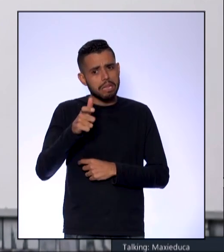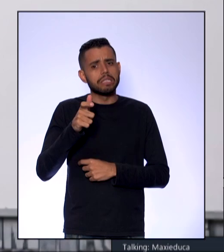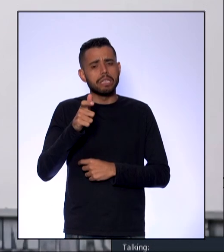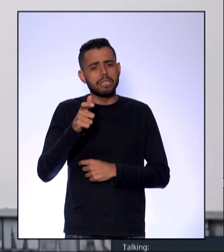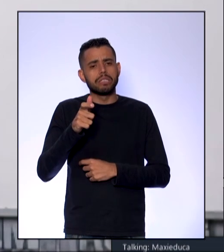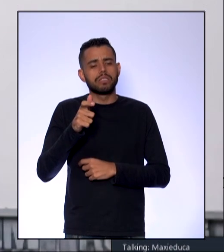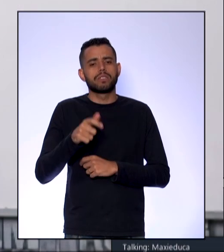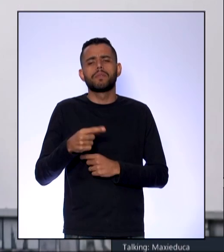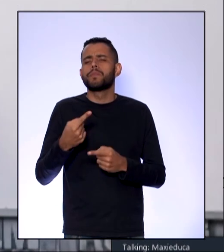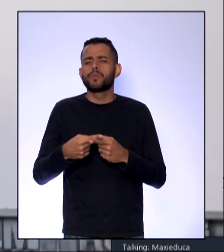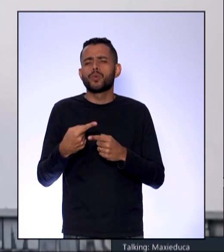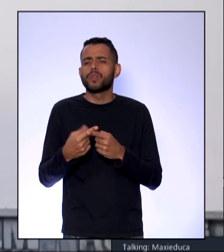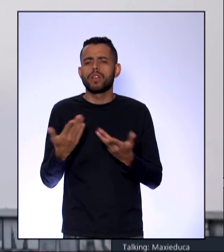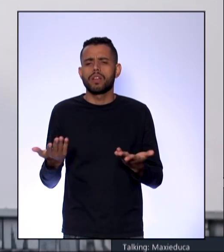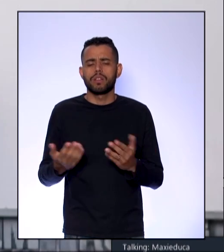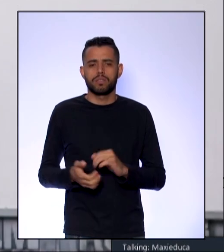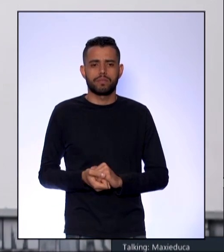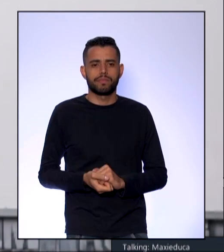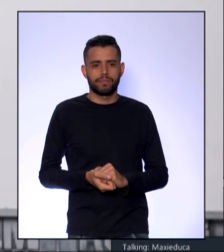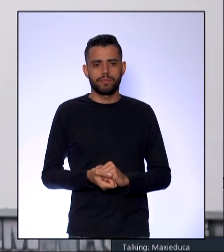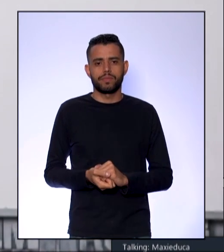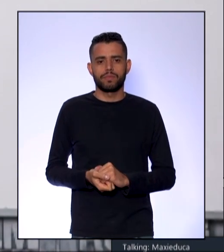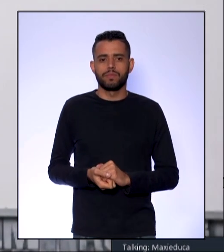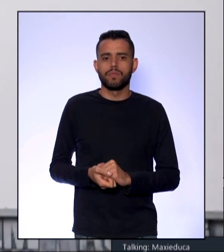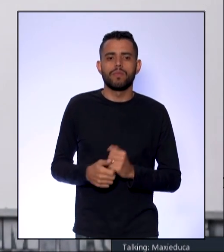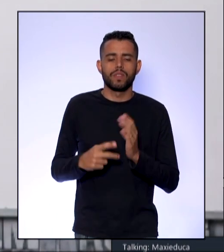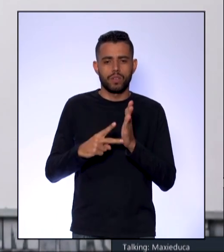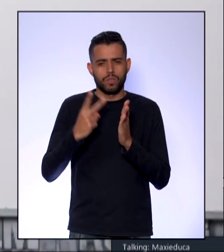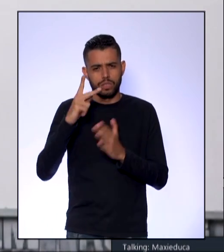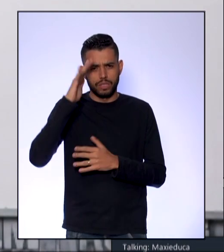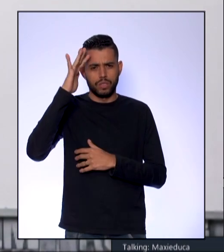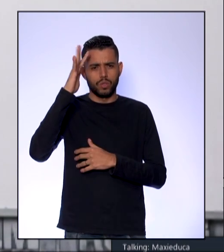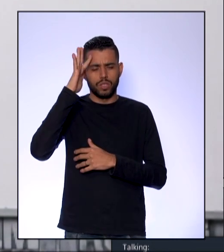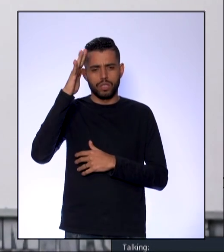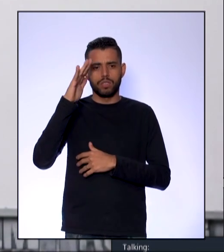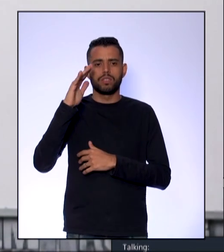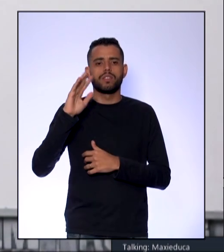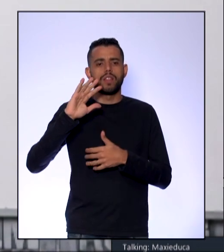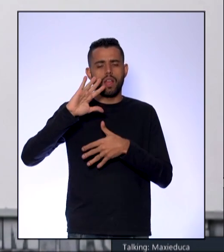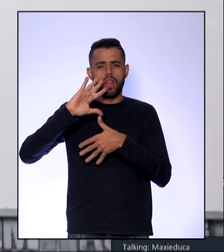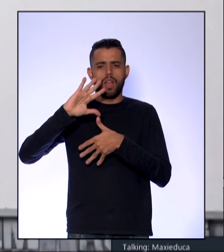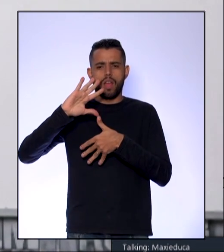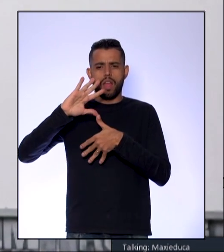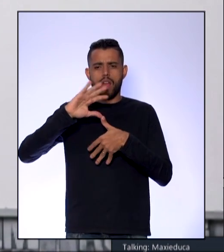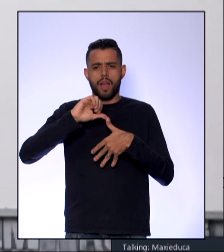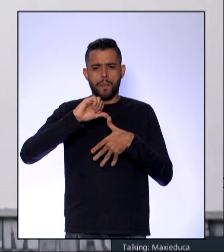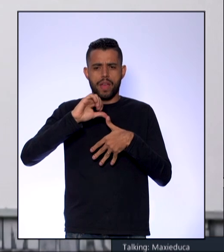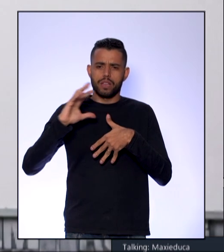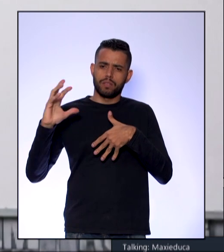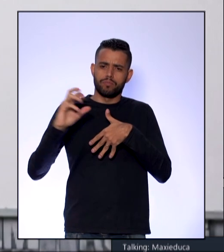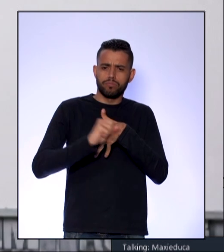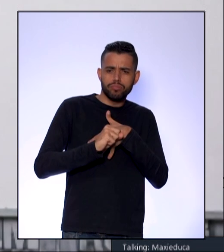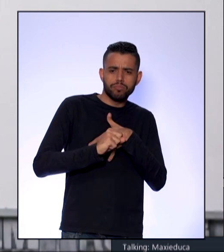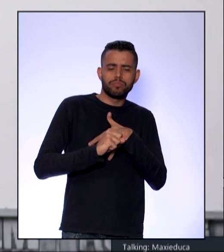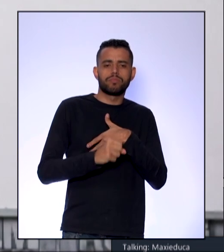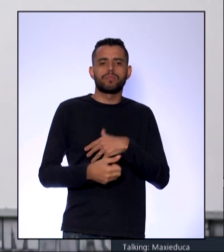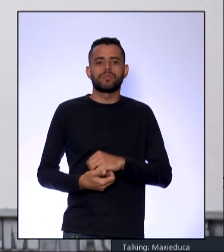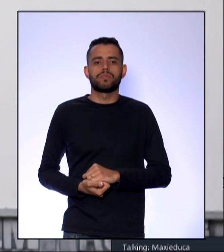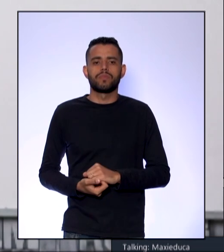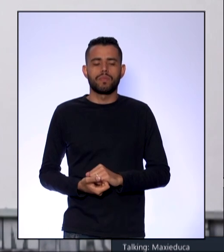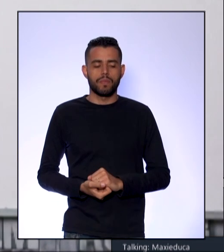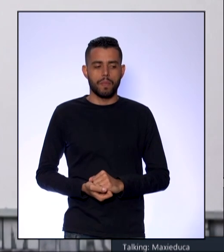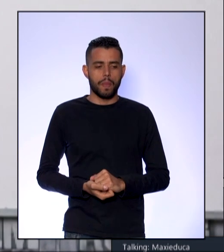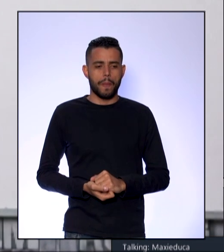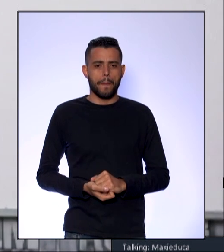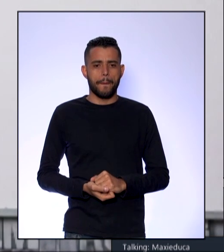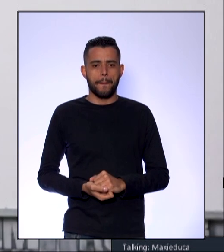quê? A segunda teoria de ocupação da América, vamos jogar aqui em cima, olha